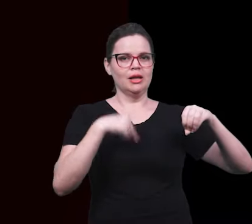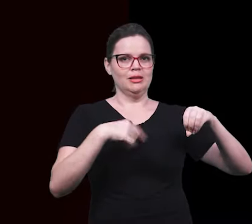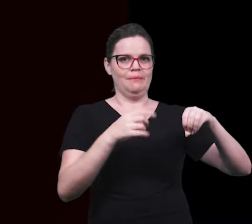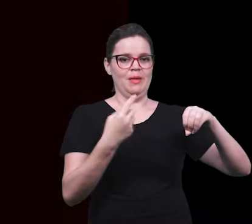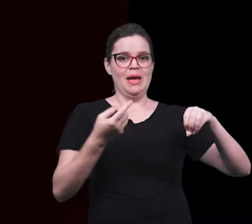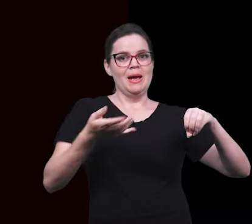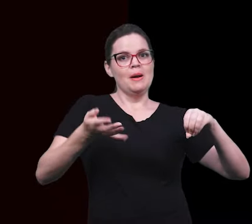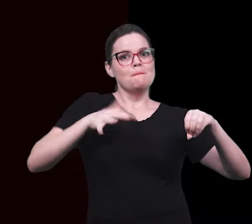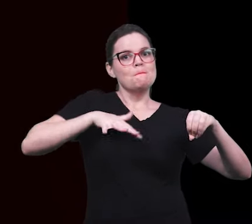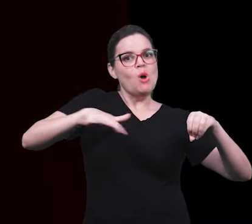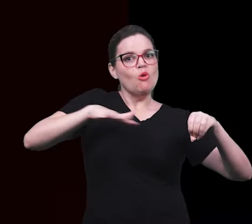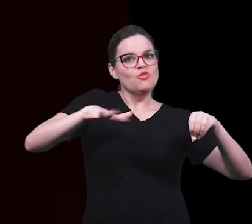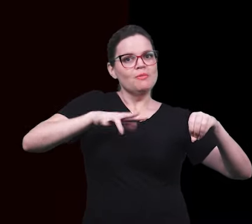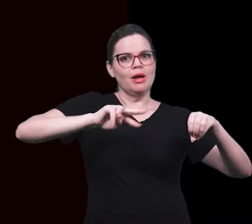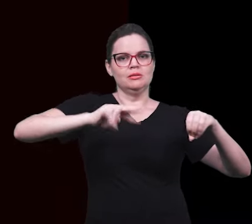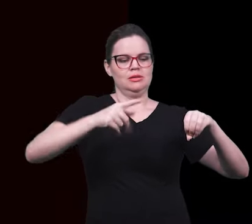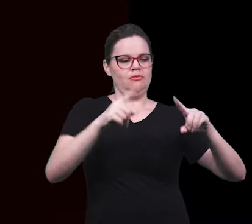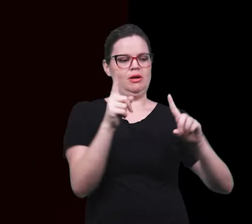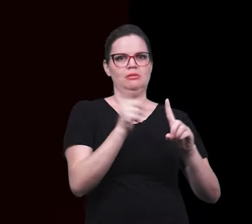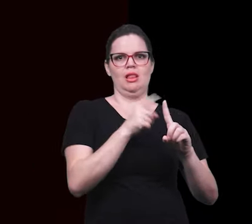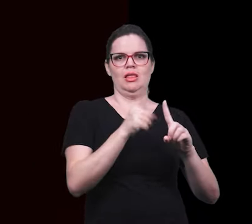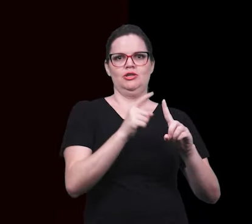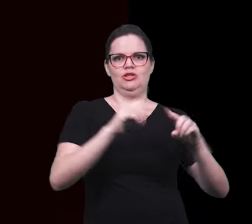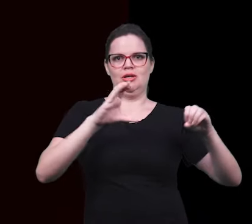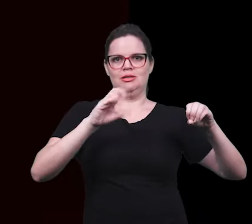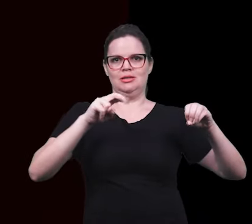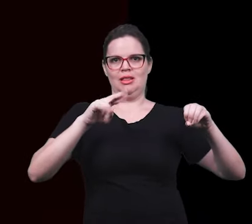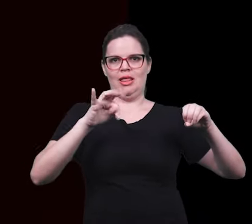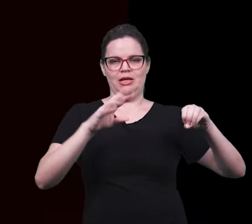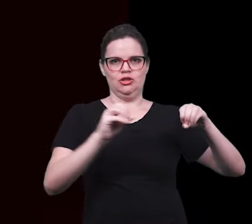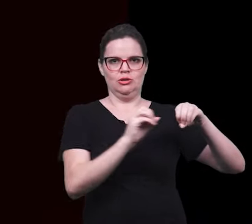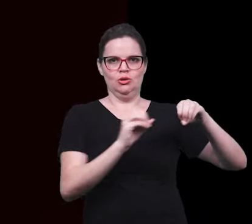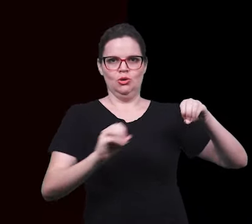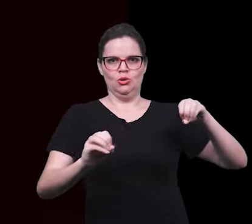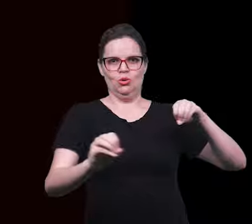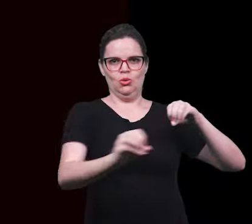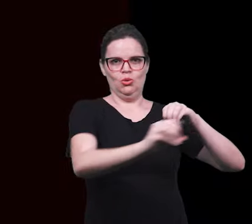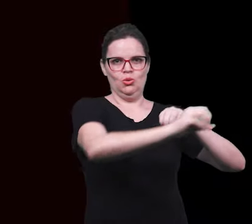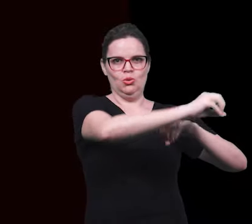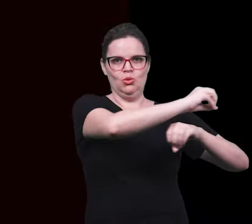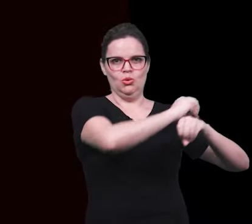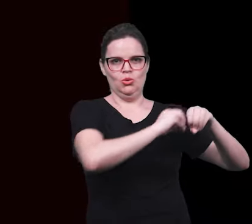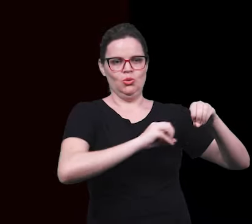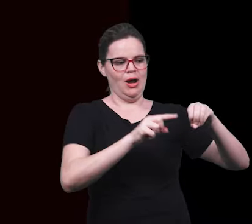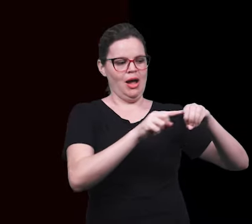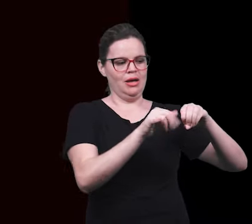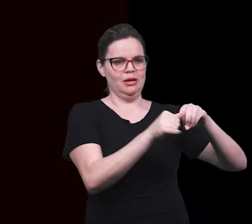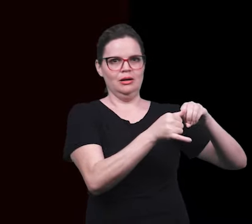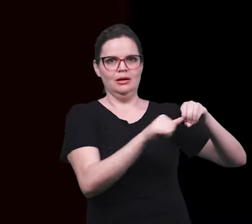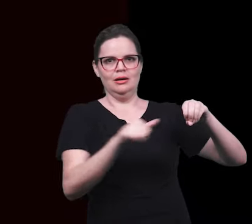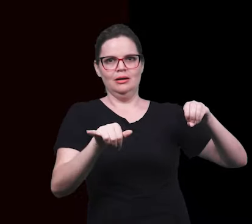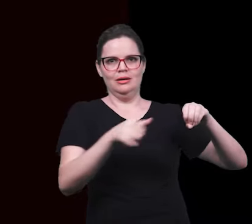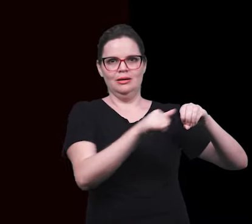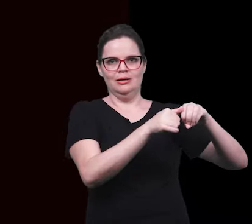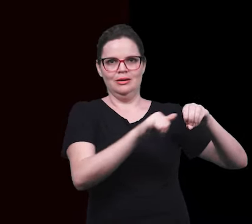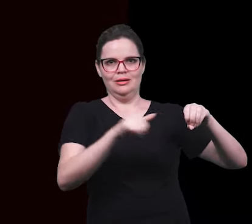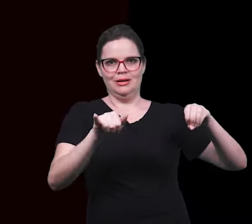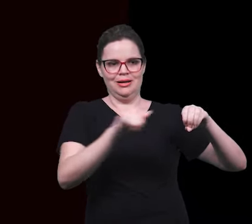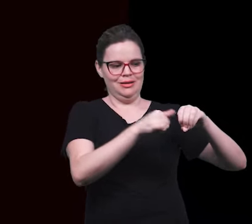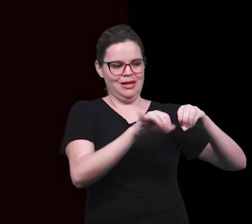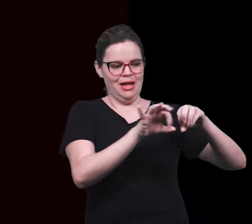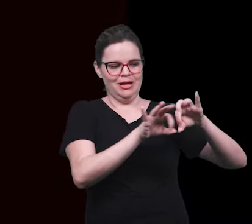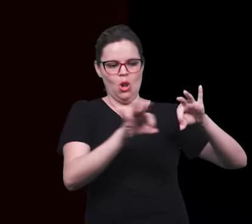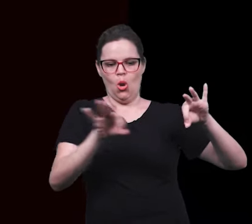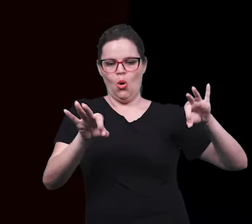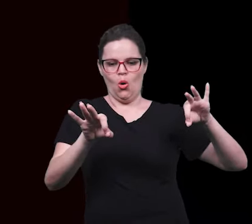cinética. E o Sol está interagindo, a massa do Sol com a massa da Terra, com uma força gravitacional. Então, ela tem também, a Terra